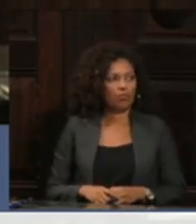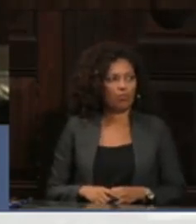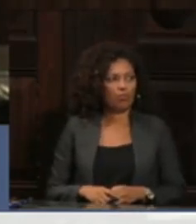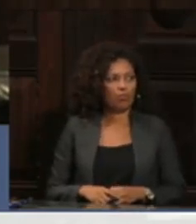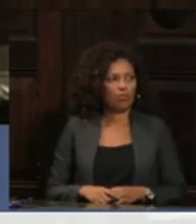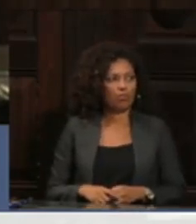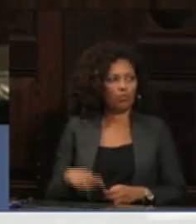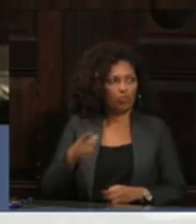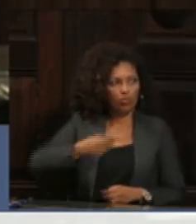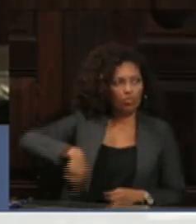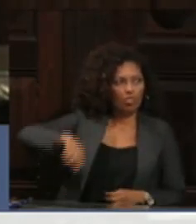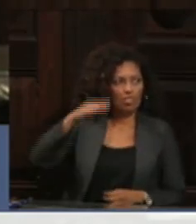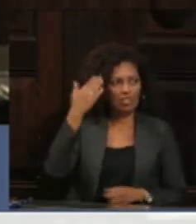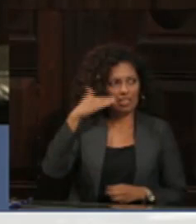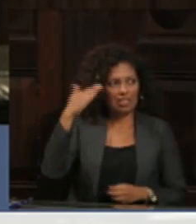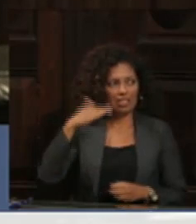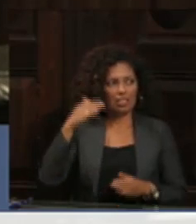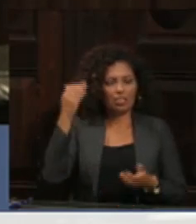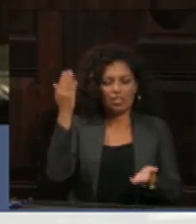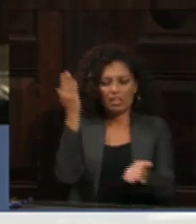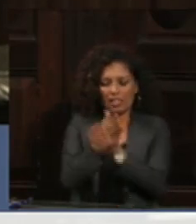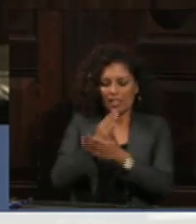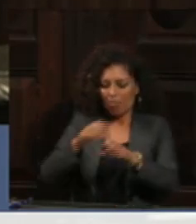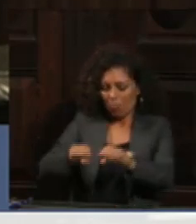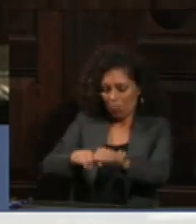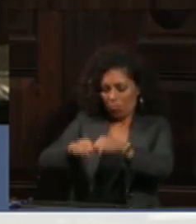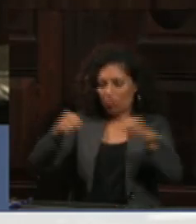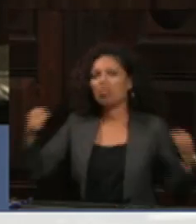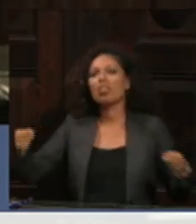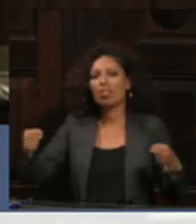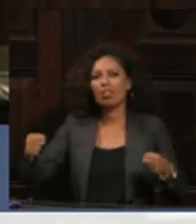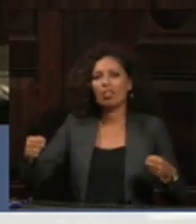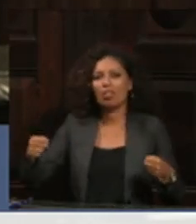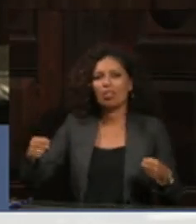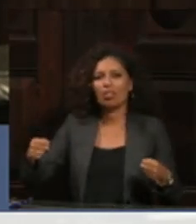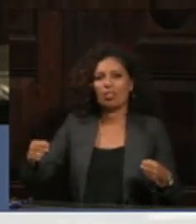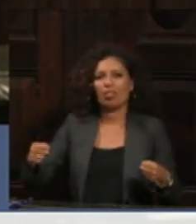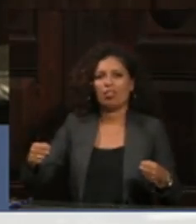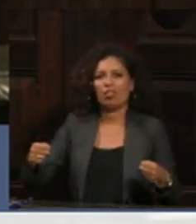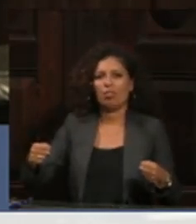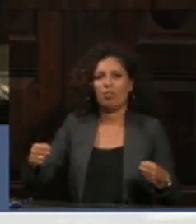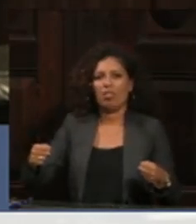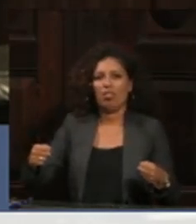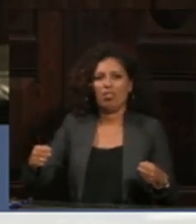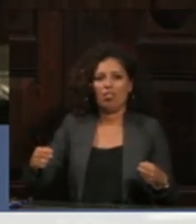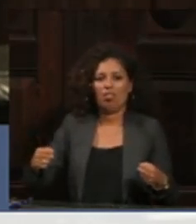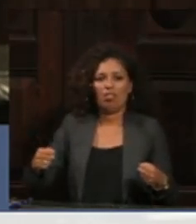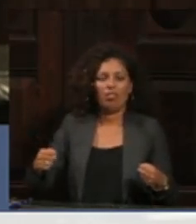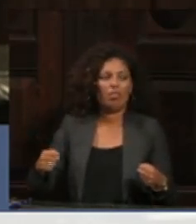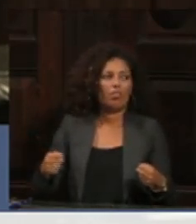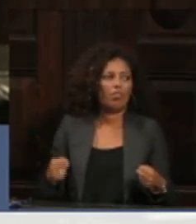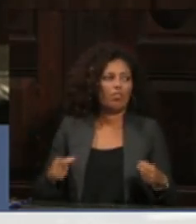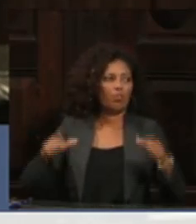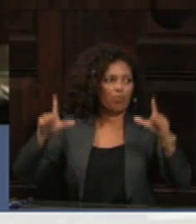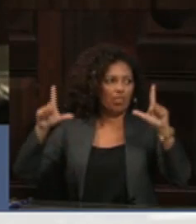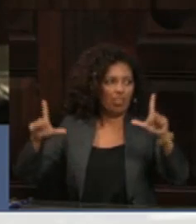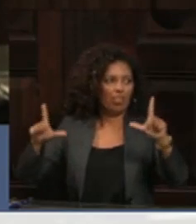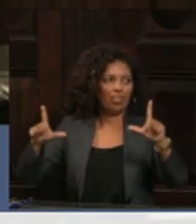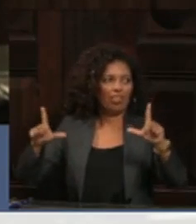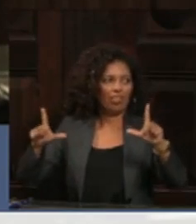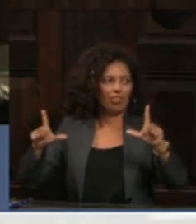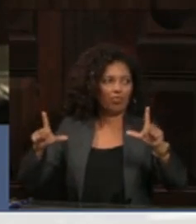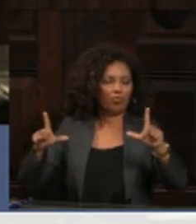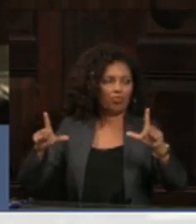gente entende que quebrar uma placa, mesmo que seja uma sinalização, você sempre tentando